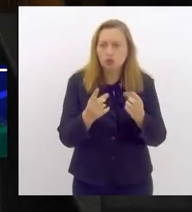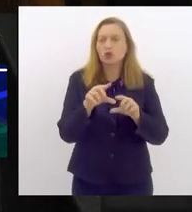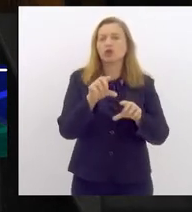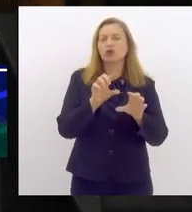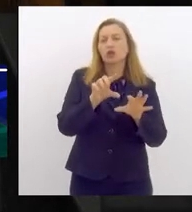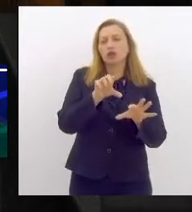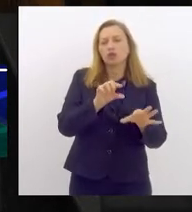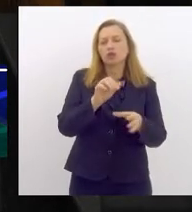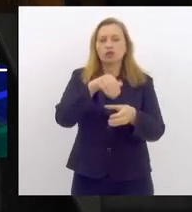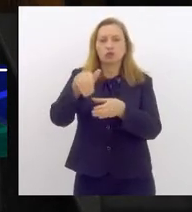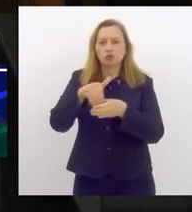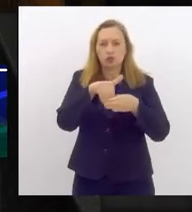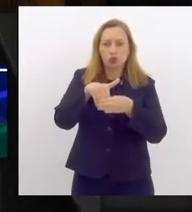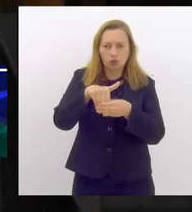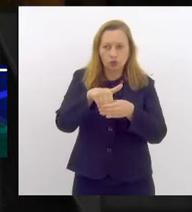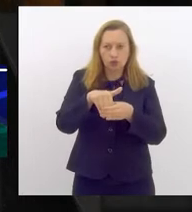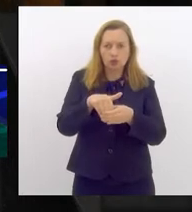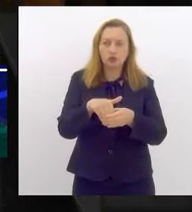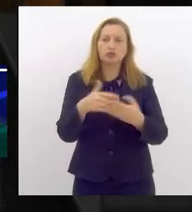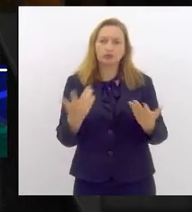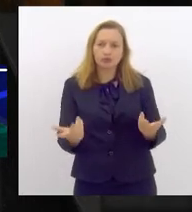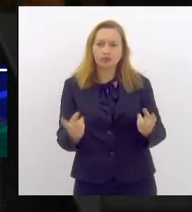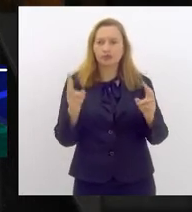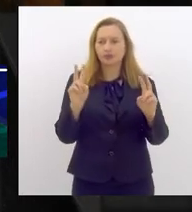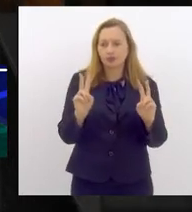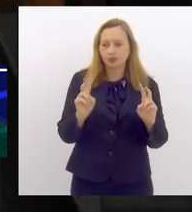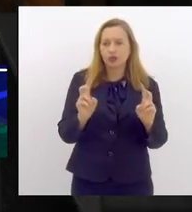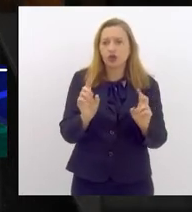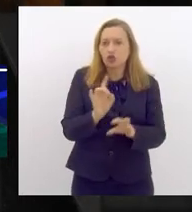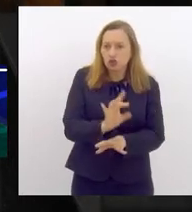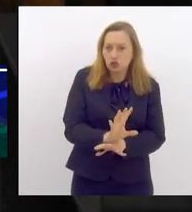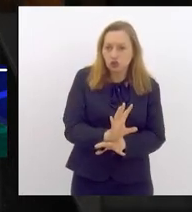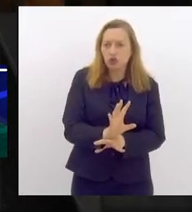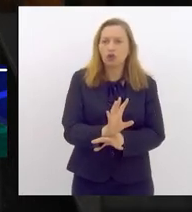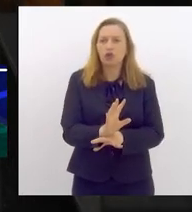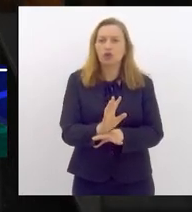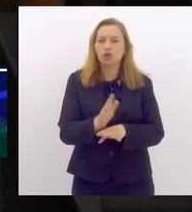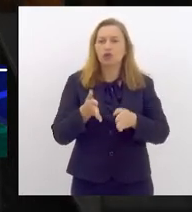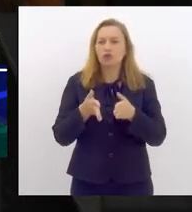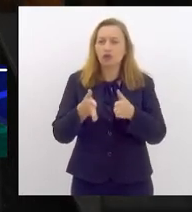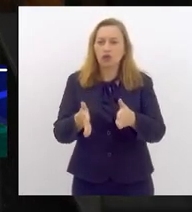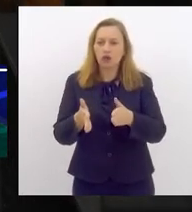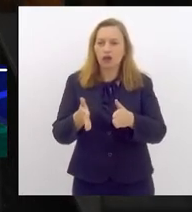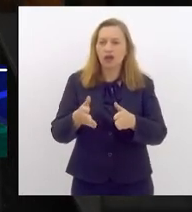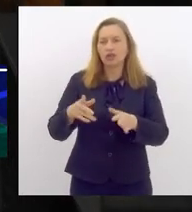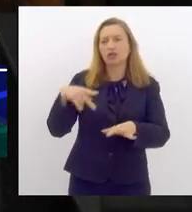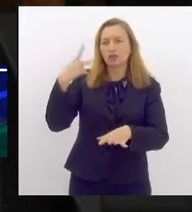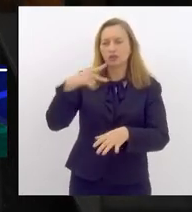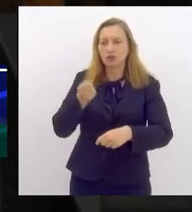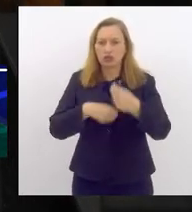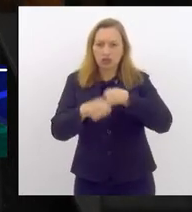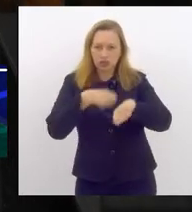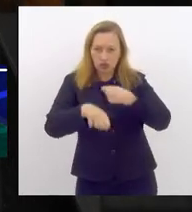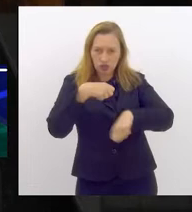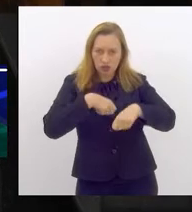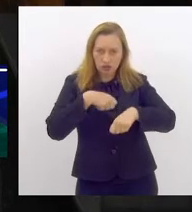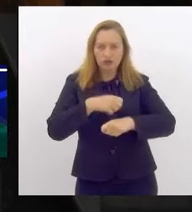políticos eleitorais EA termos só e somente as questões político-administrativas